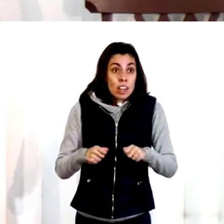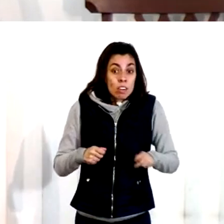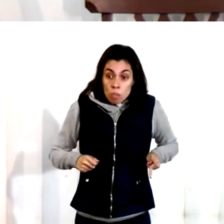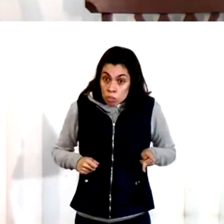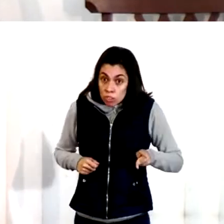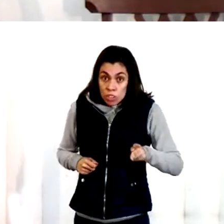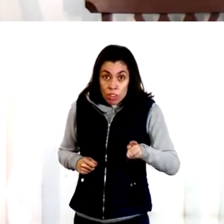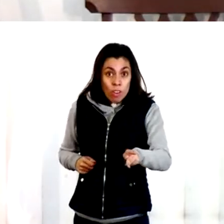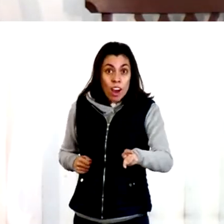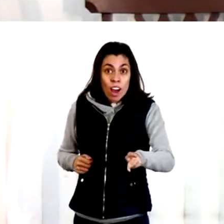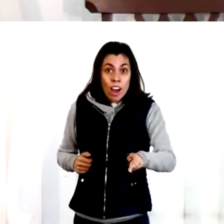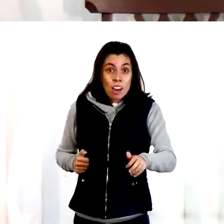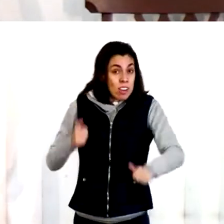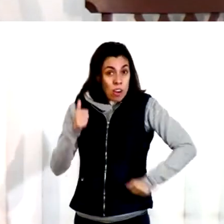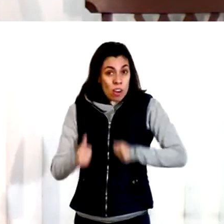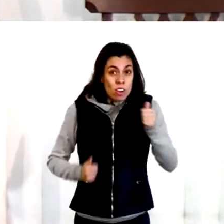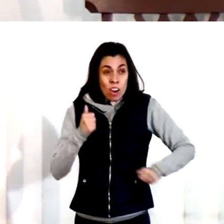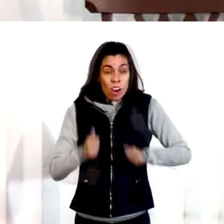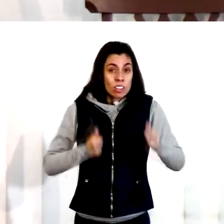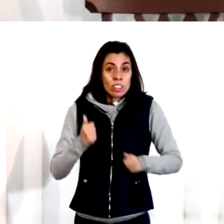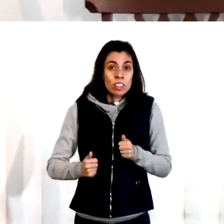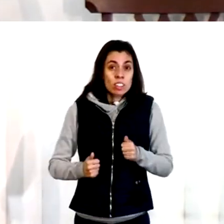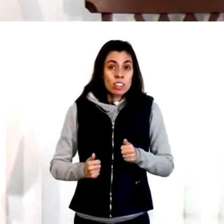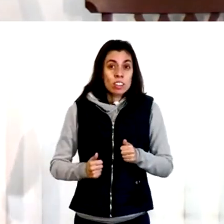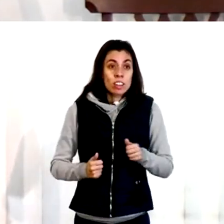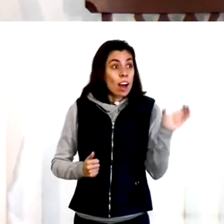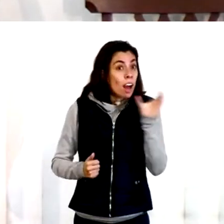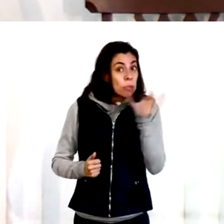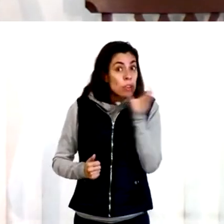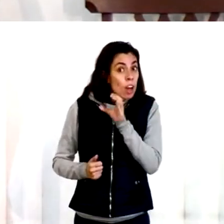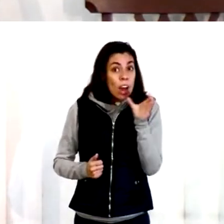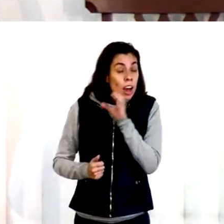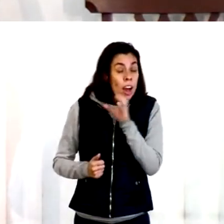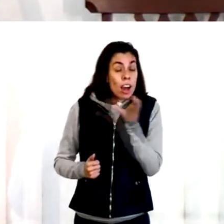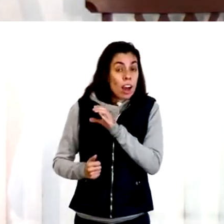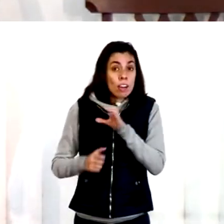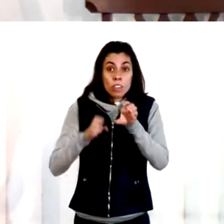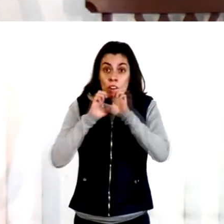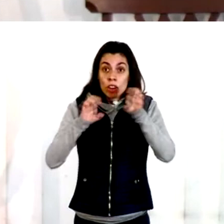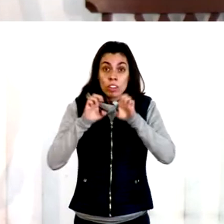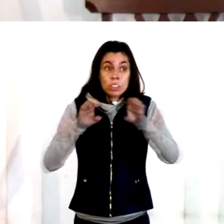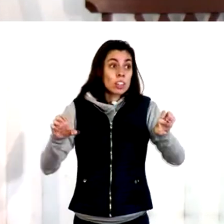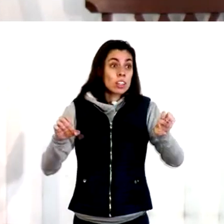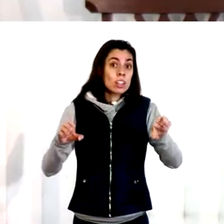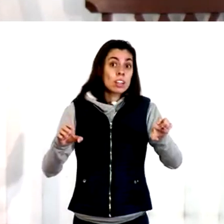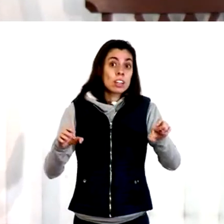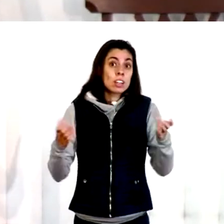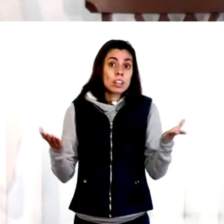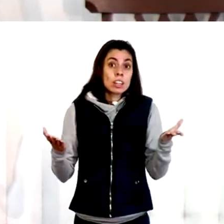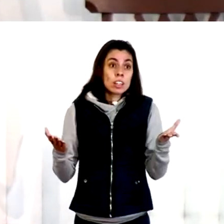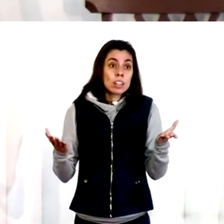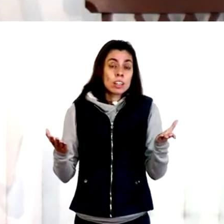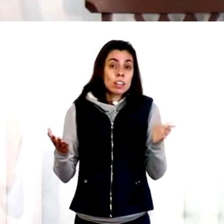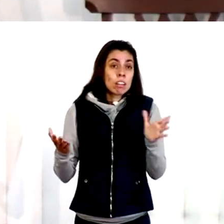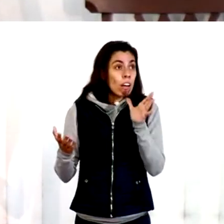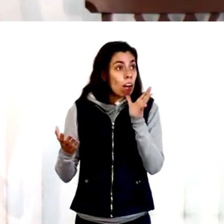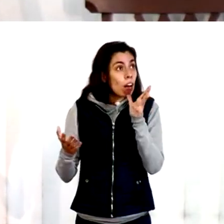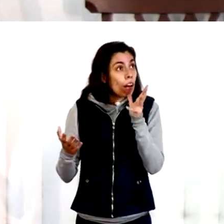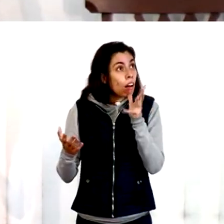avançar, precisamos acelerar. Meus queridos irmãos, precisamos evangelizar, eu e você